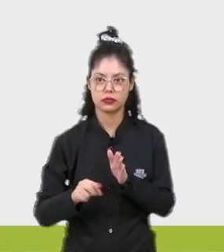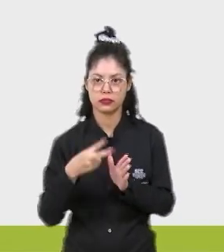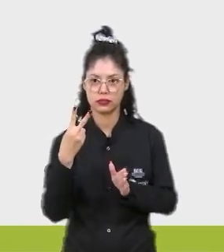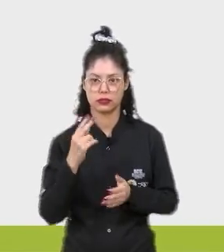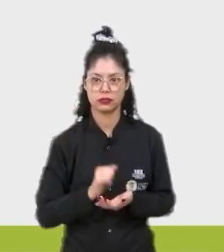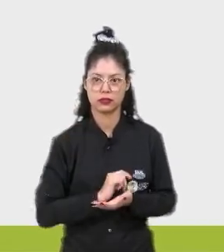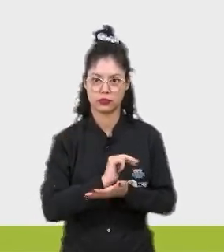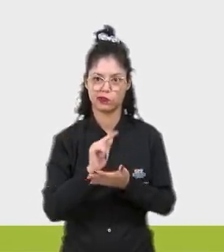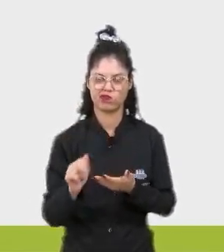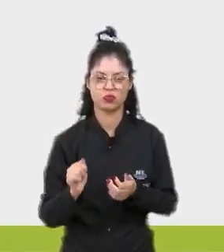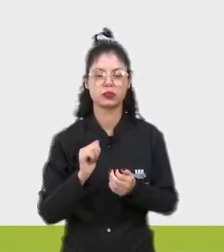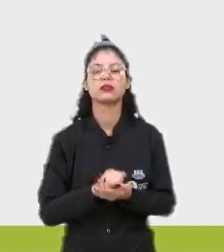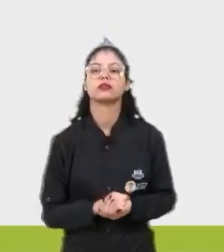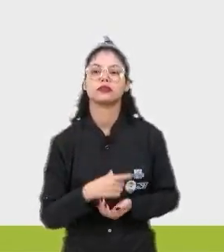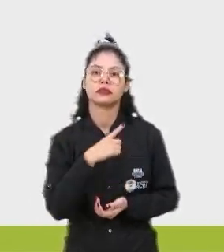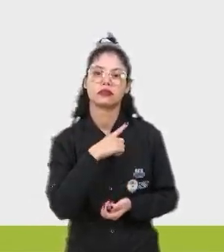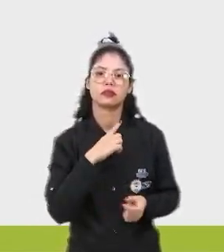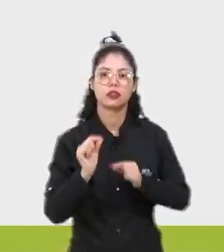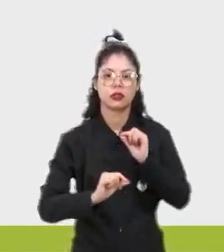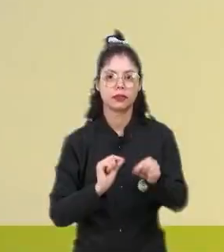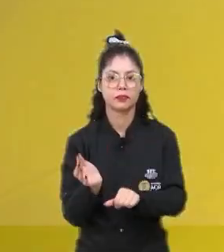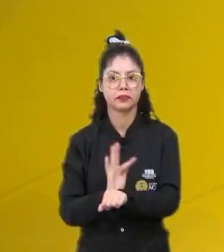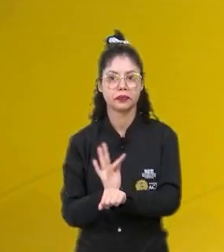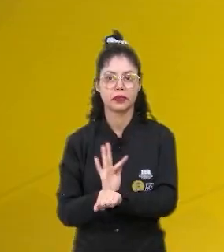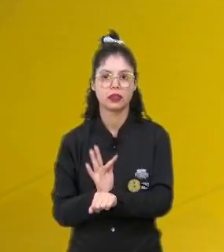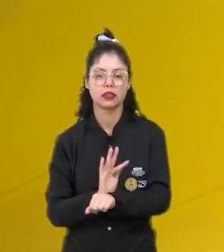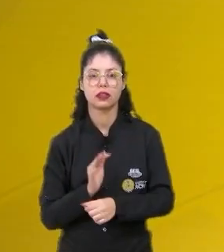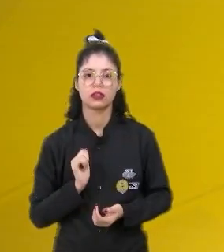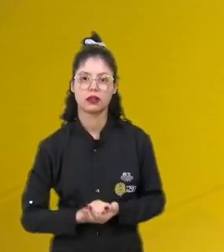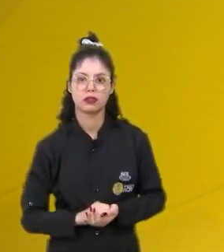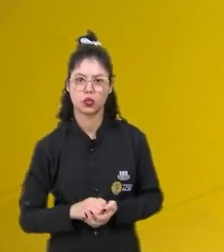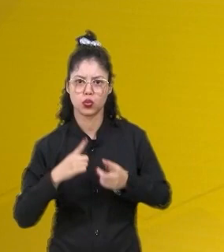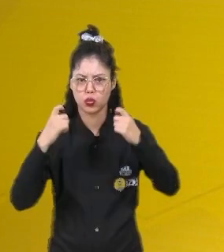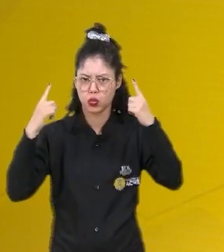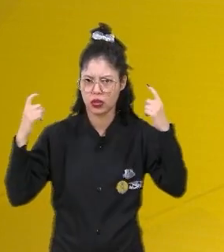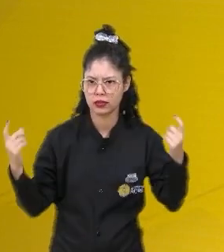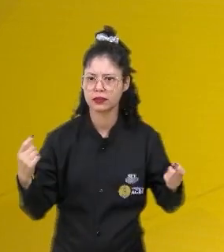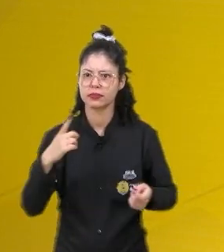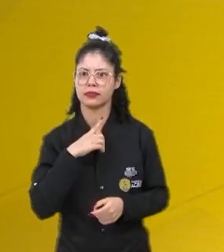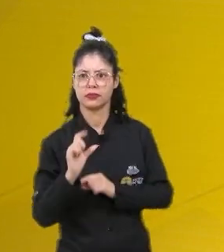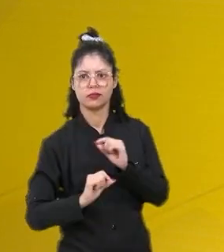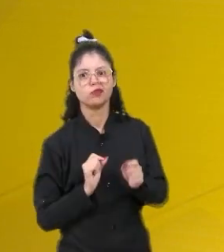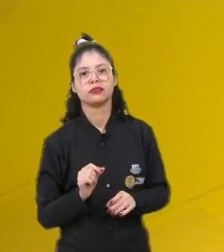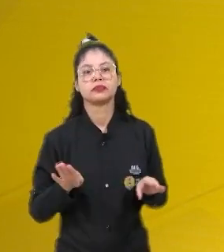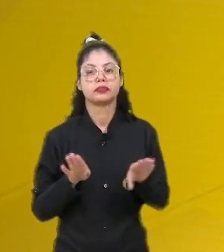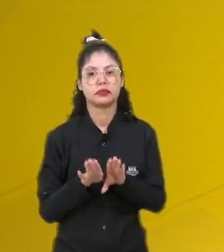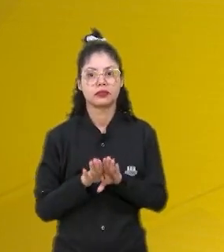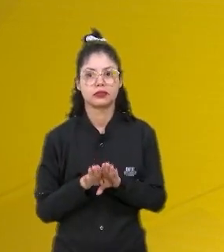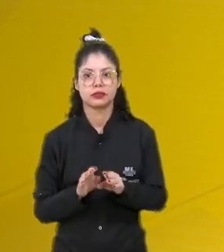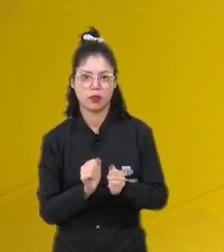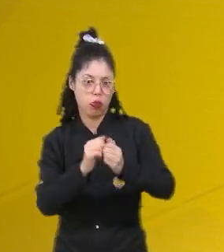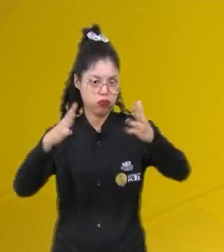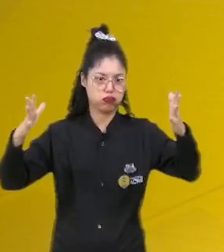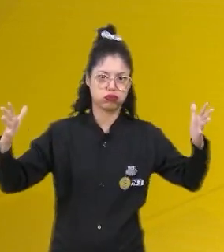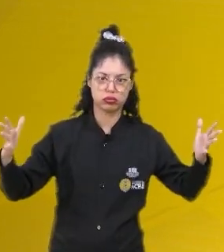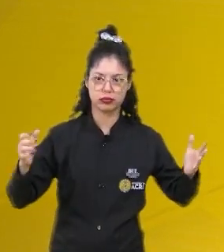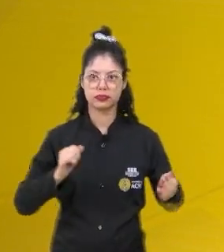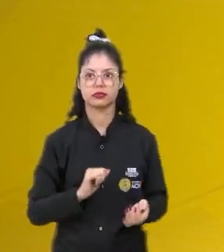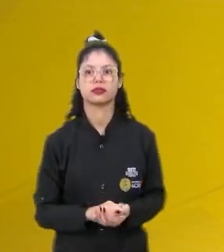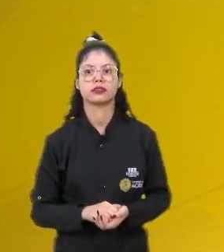explodindo várias naves. A gente observa que nos filmes isso faz um som muito alto, né? Eles emitem um som, né? Bah,